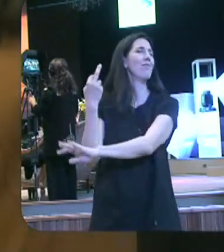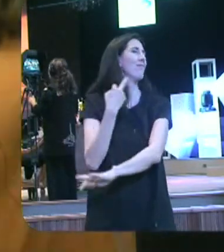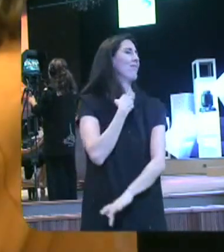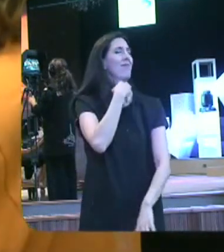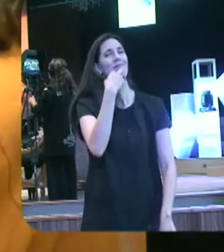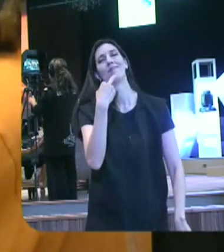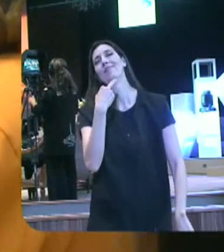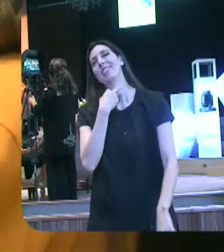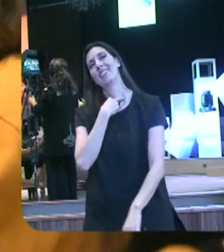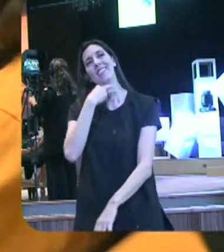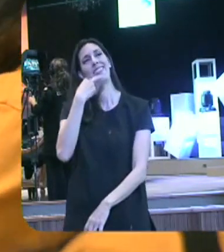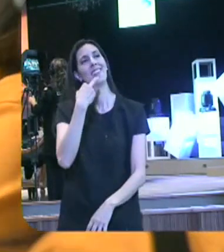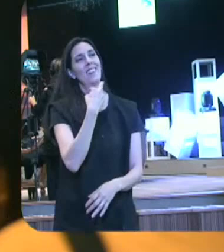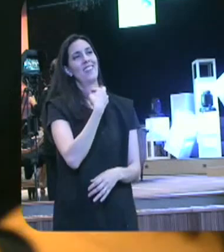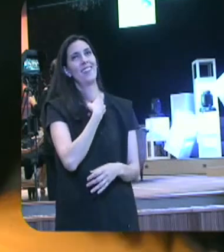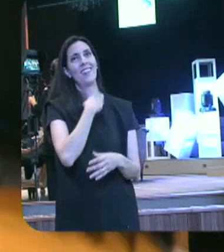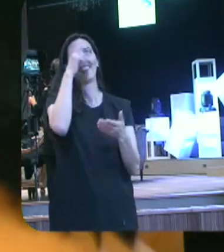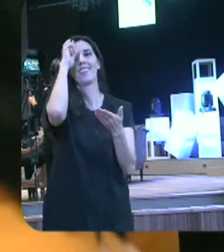Senhor.